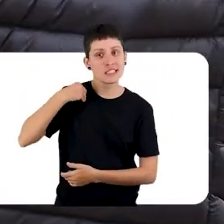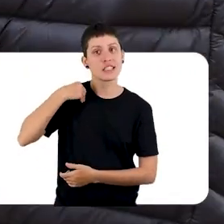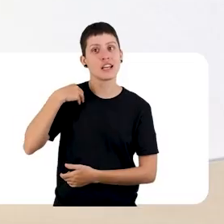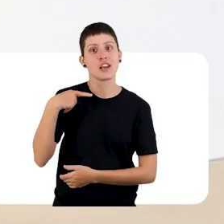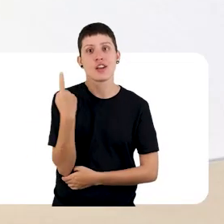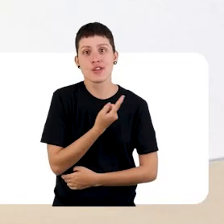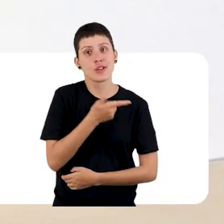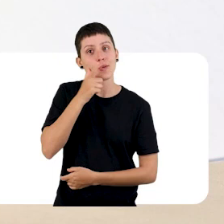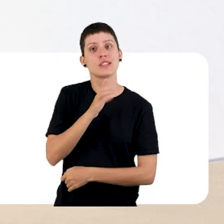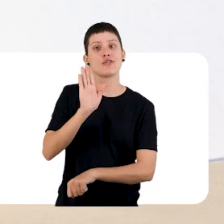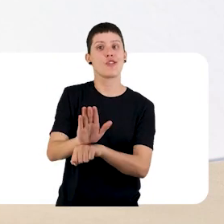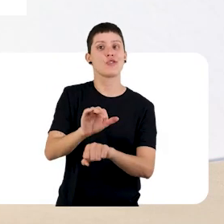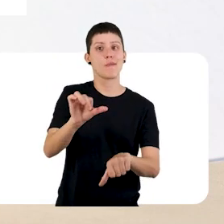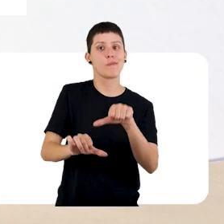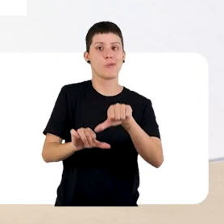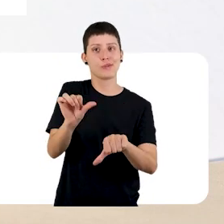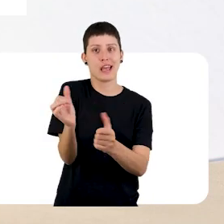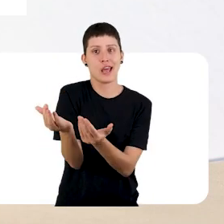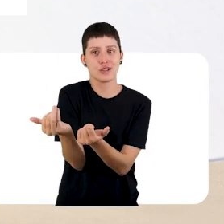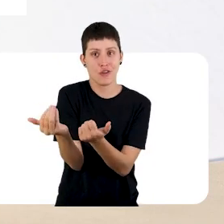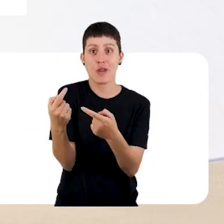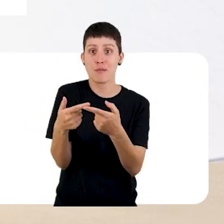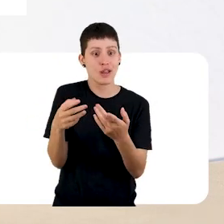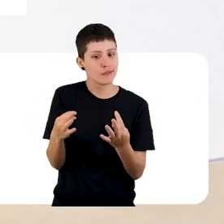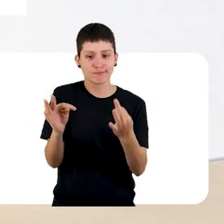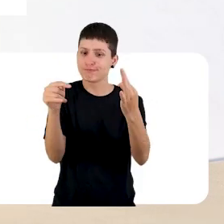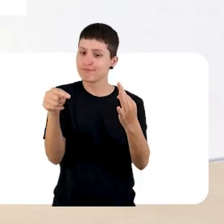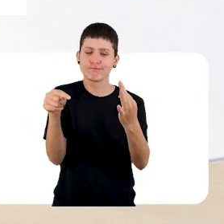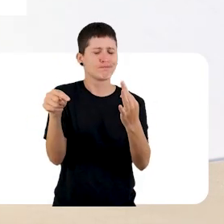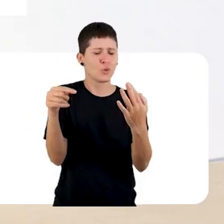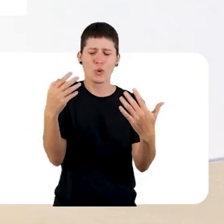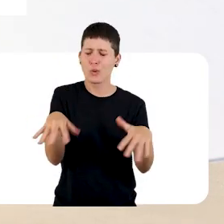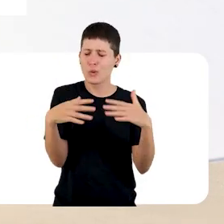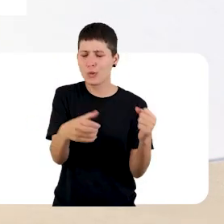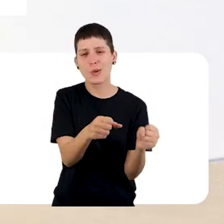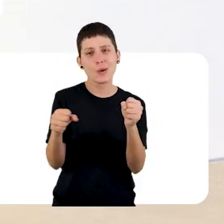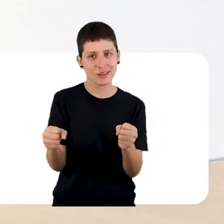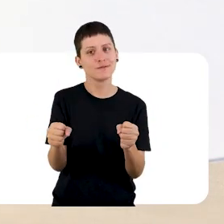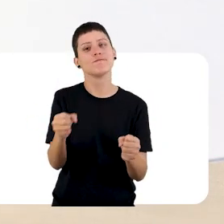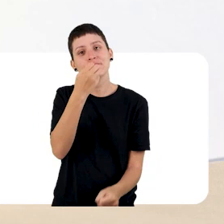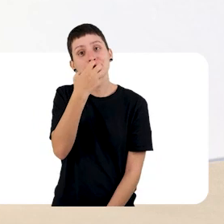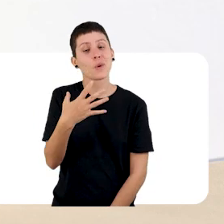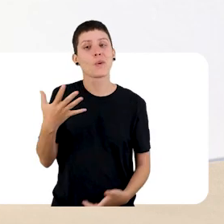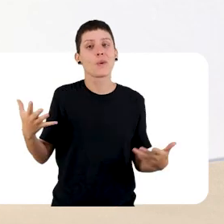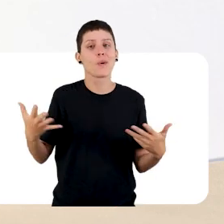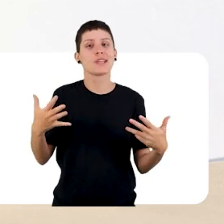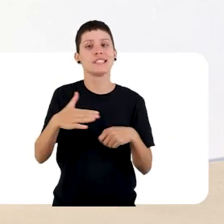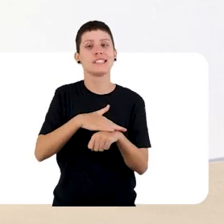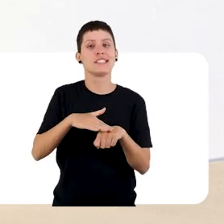feito a diferença na vida desses jovens. A tecnologia tem um poder imensurável e é muito legal trabalhar